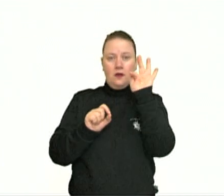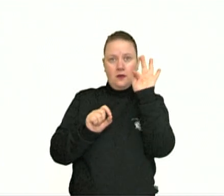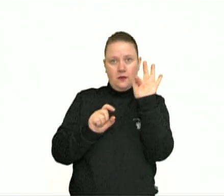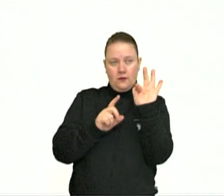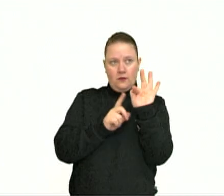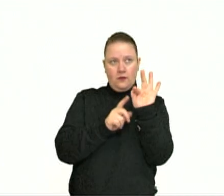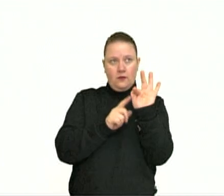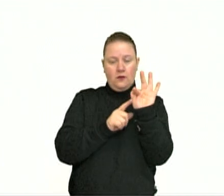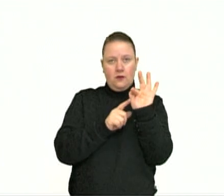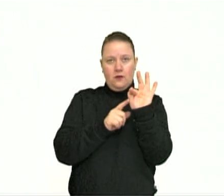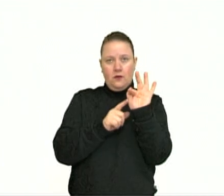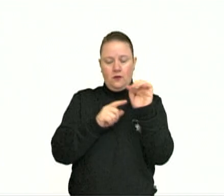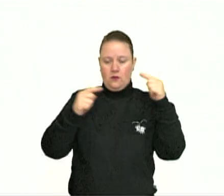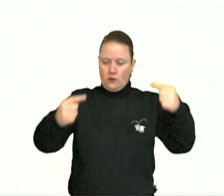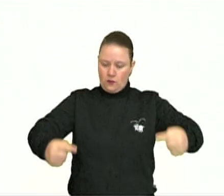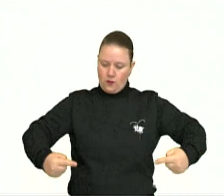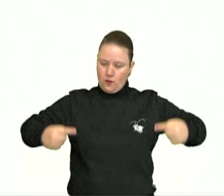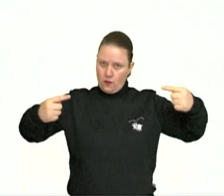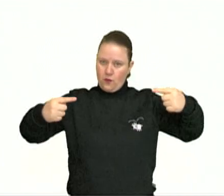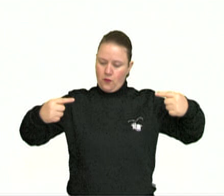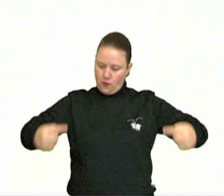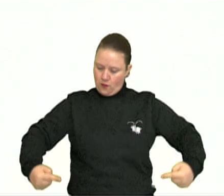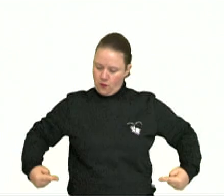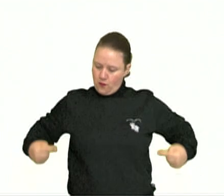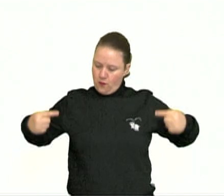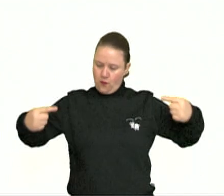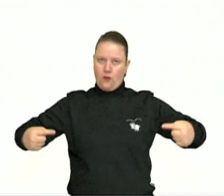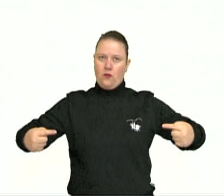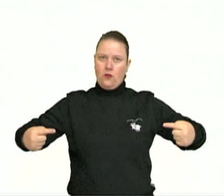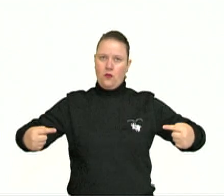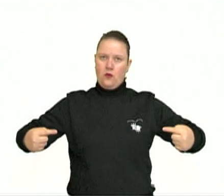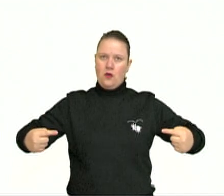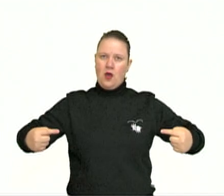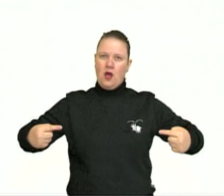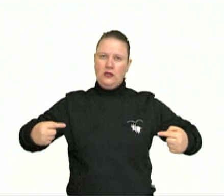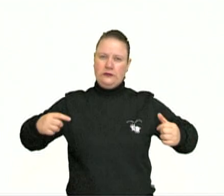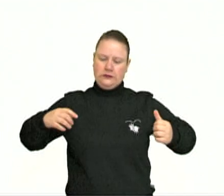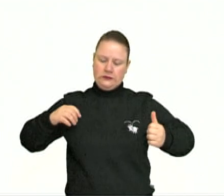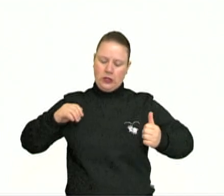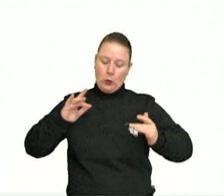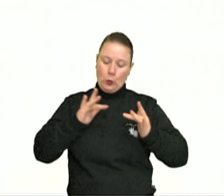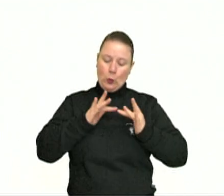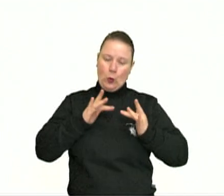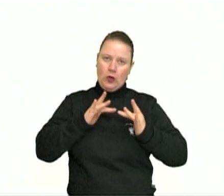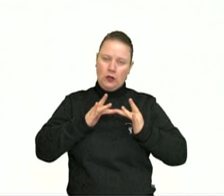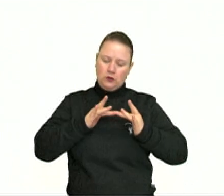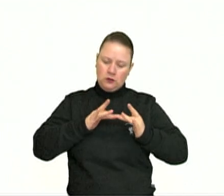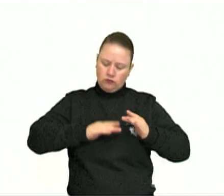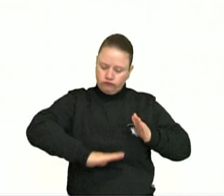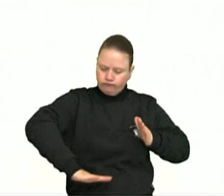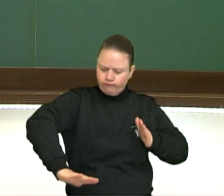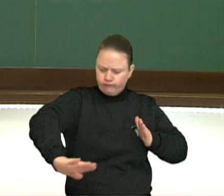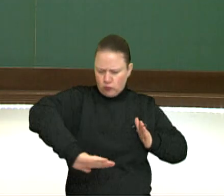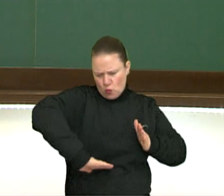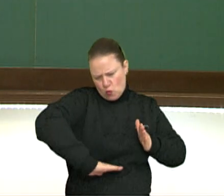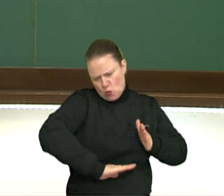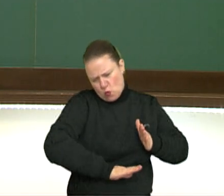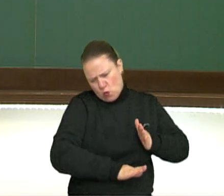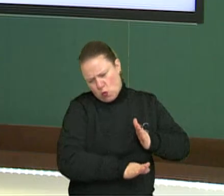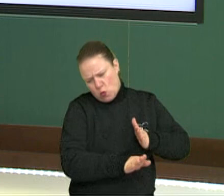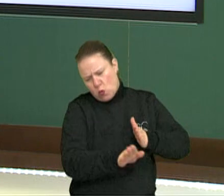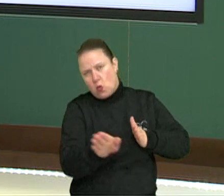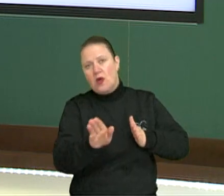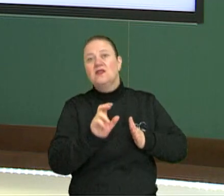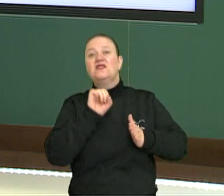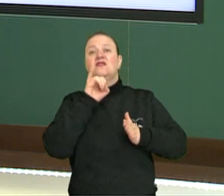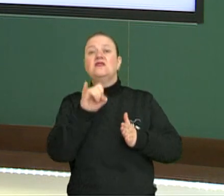os pneus, a força centrípeta seria a força de atrito, melhor dizendo, entre os pneus e a pista. Ou seja, sem o atrito